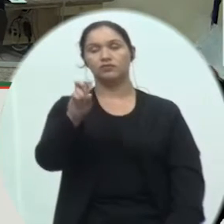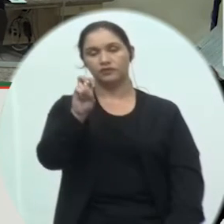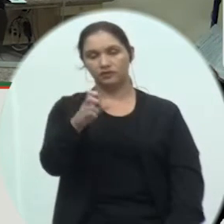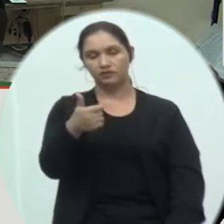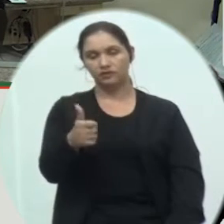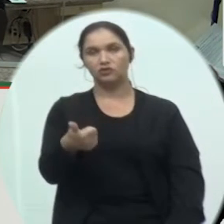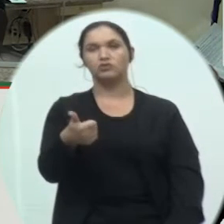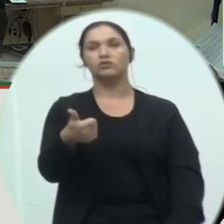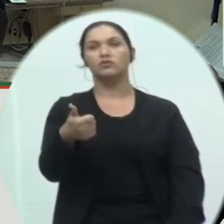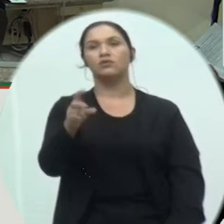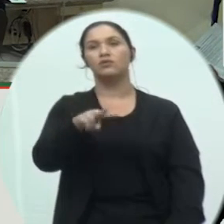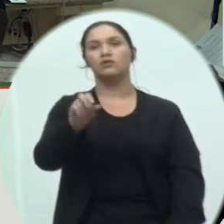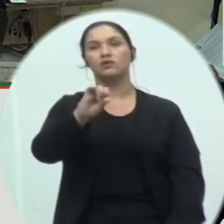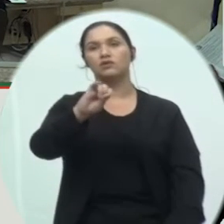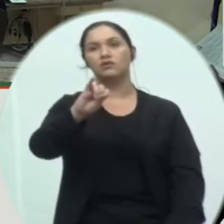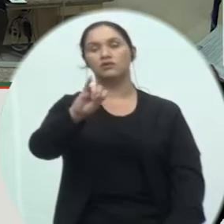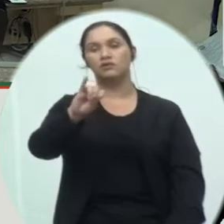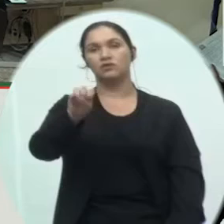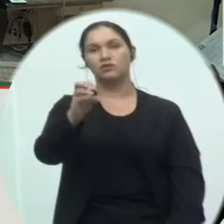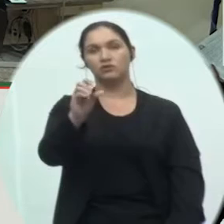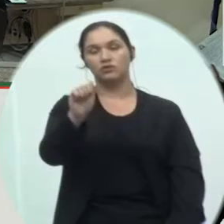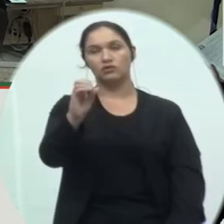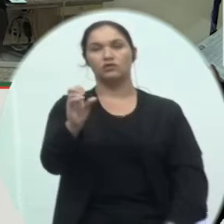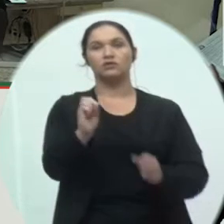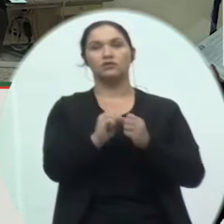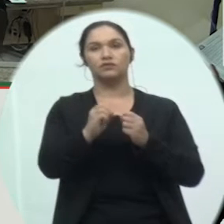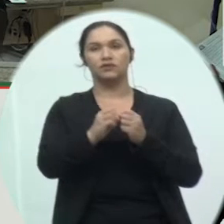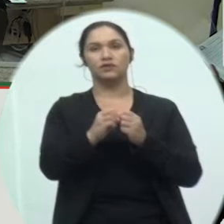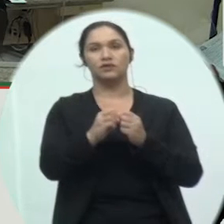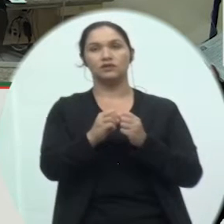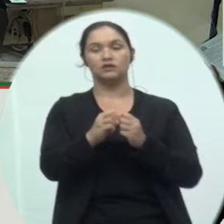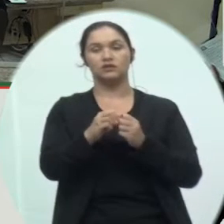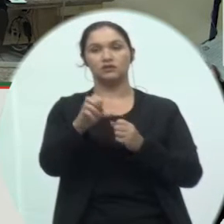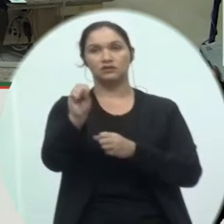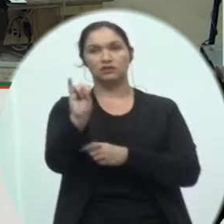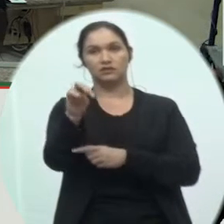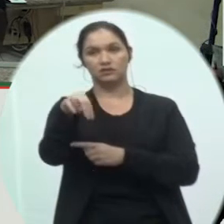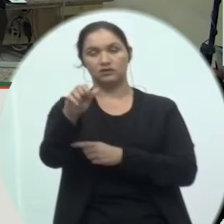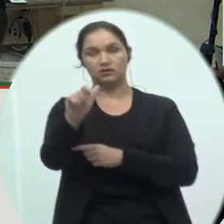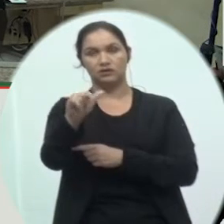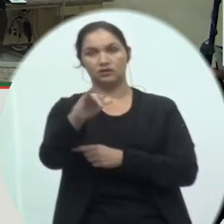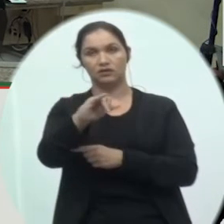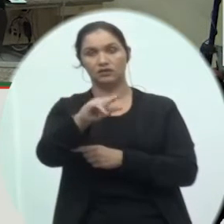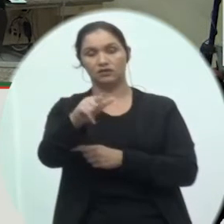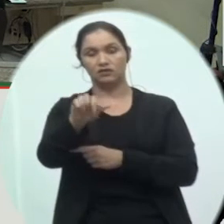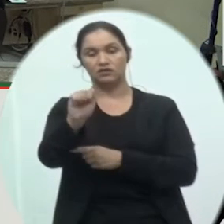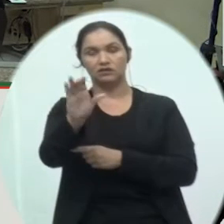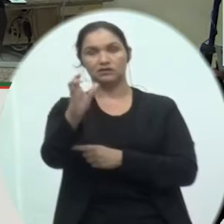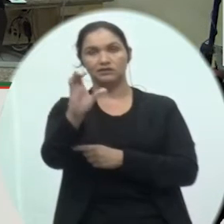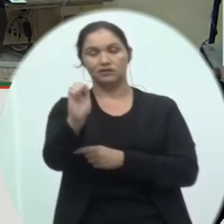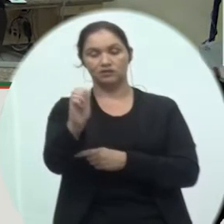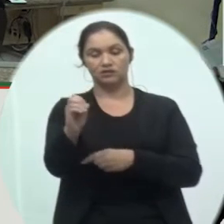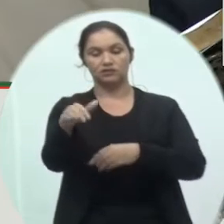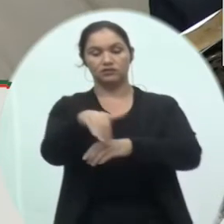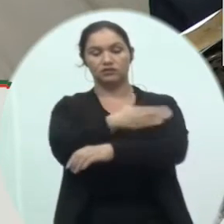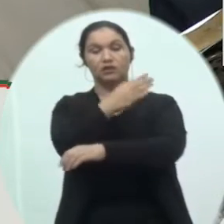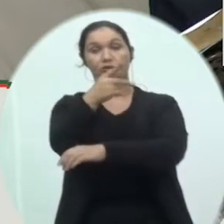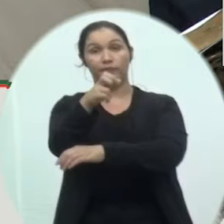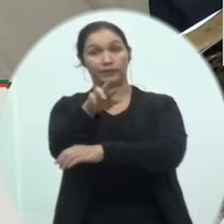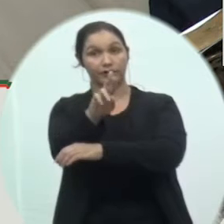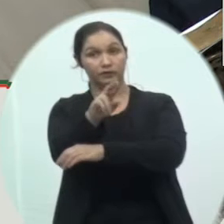521/2019, de autoria do vereador João Batista Belloli, assunto sinalização viária horizontal e vertical na rodovia Domingos